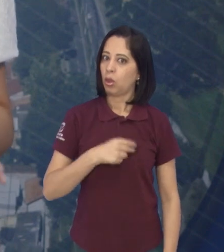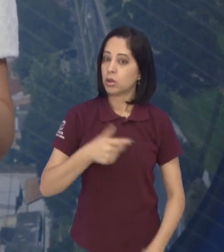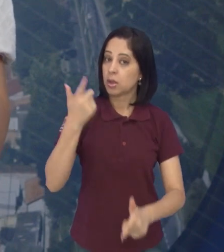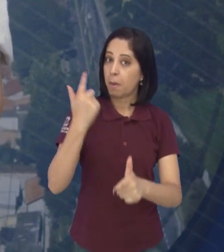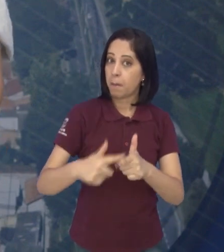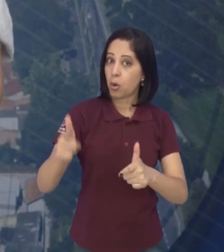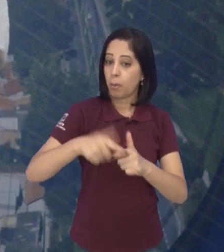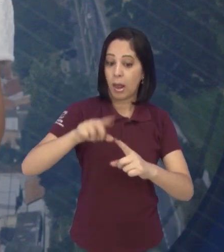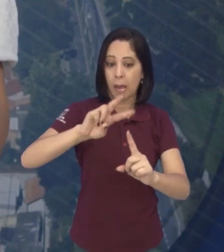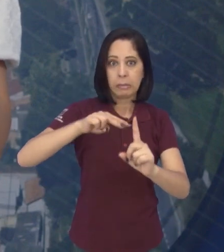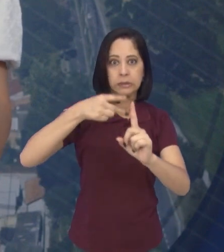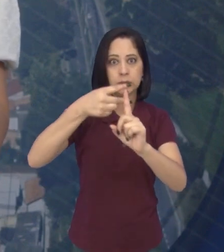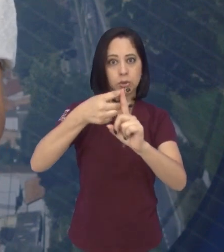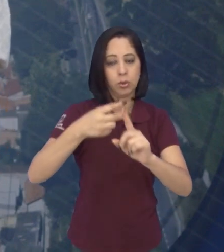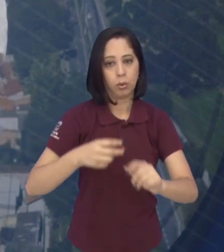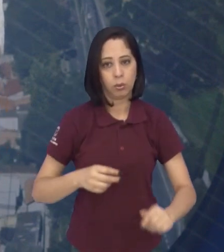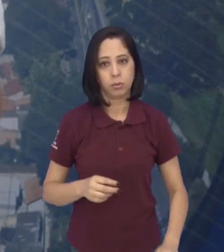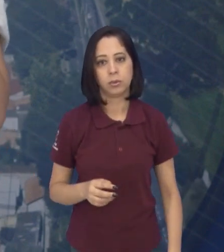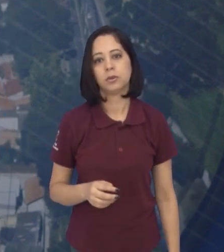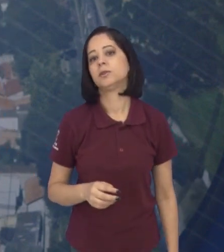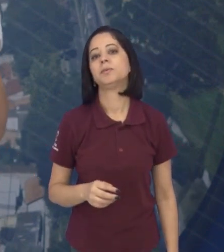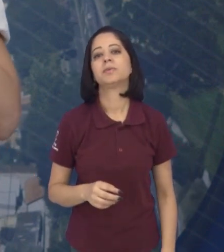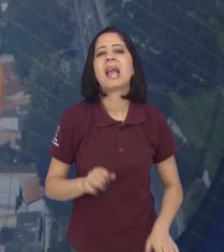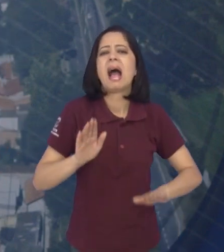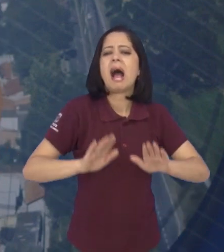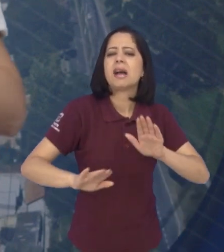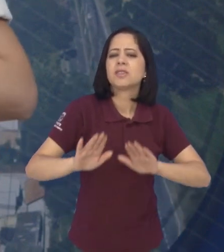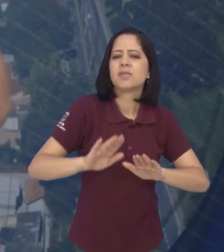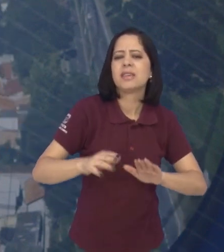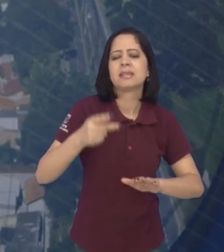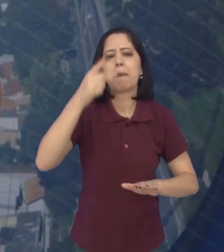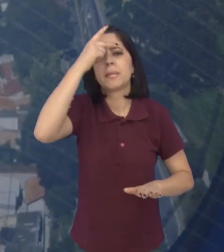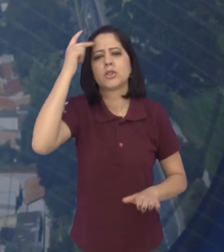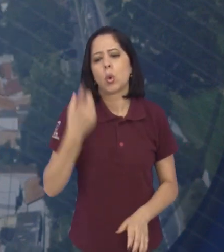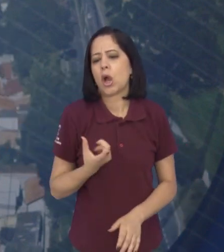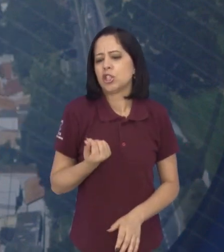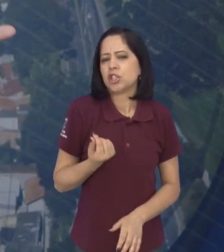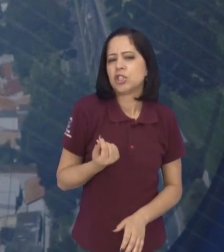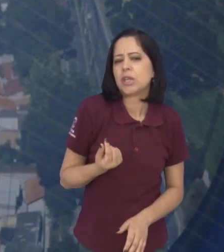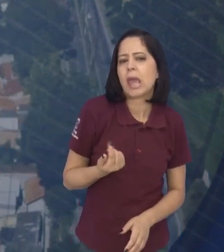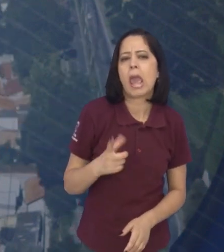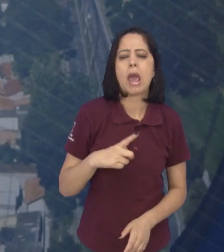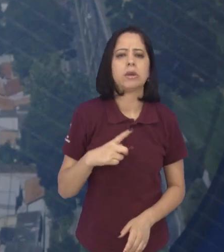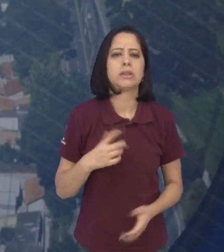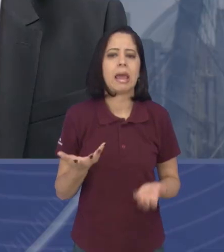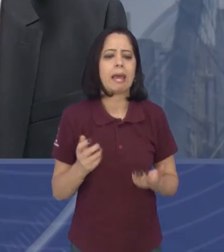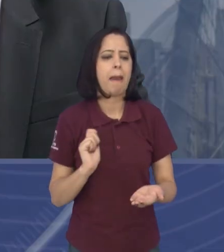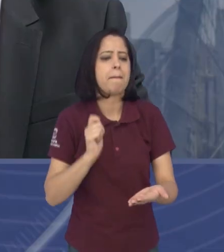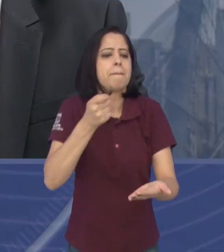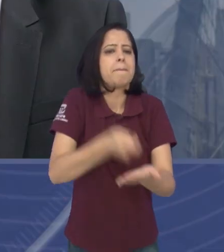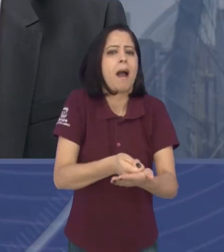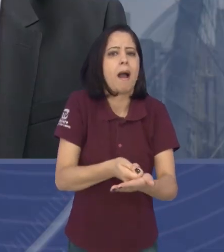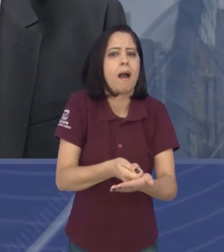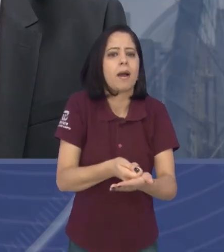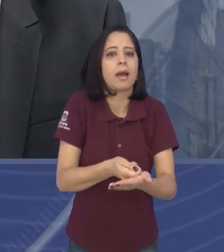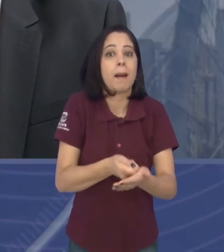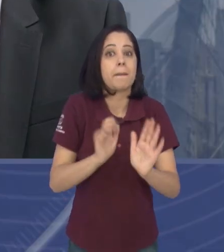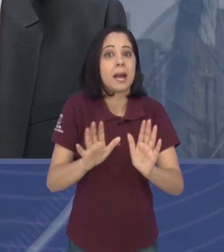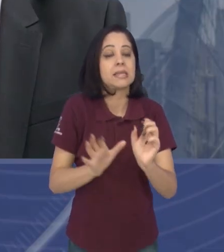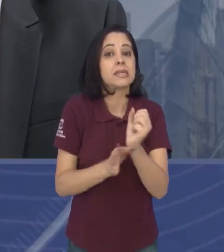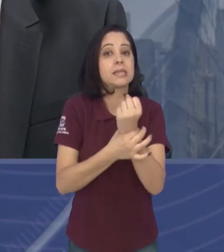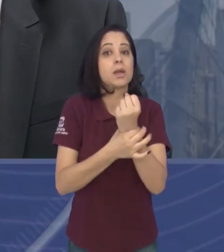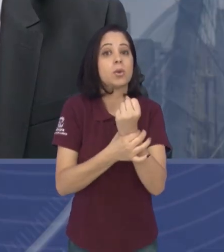Sim. E rapidamente, então, às vezes a pessoa tem um dinheiro, já quer ele pagar. O ideal, por questões de segurança,